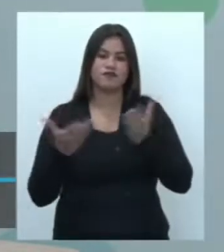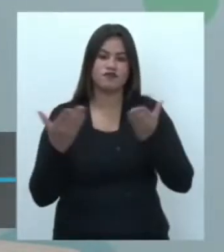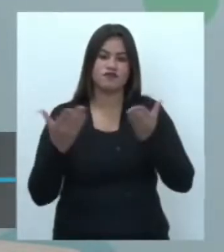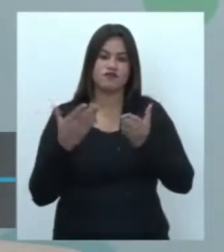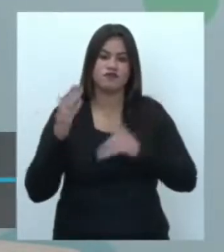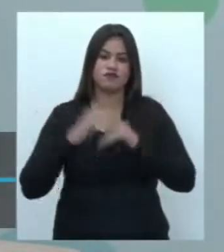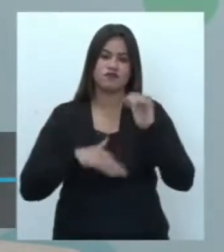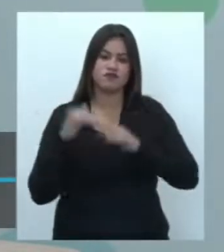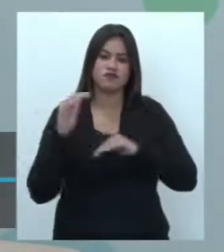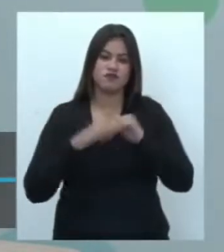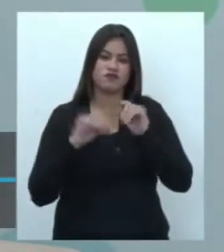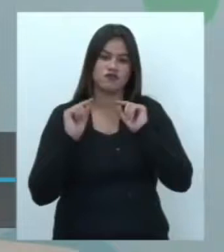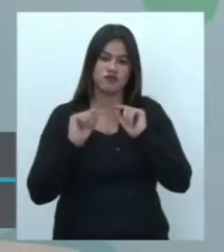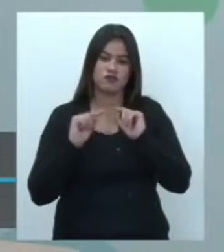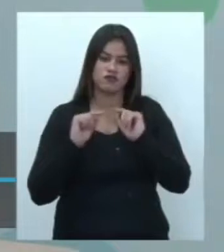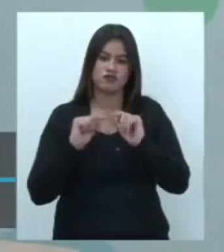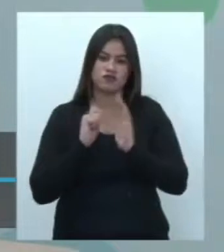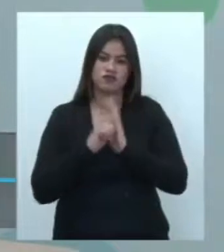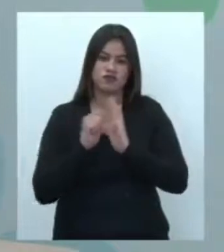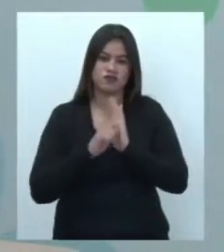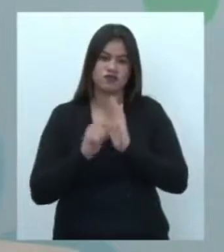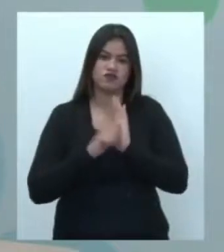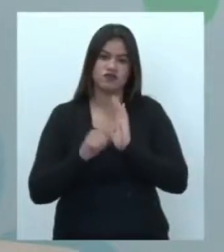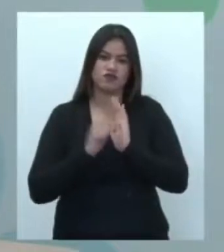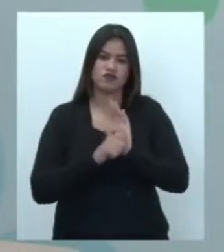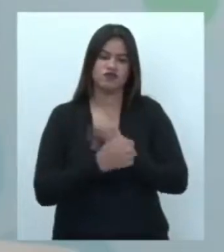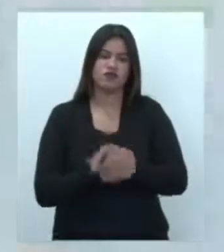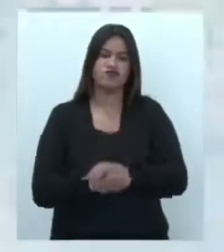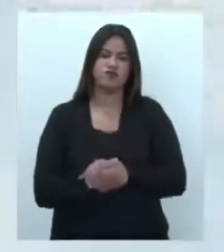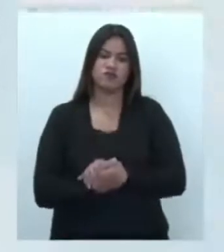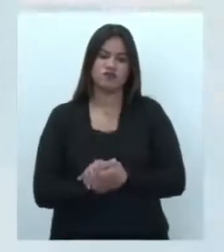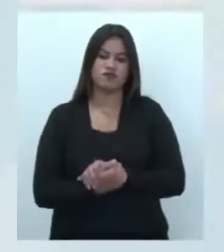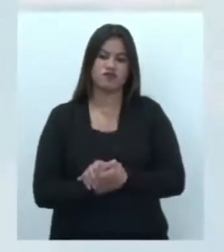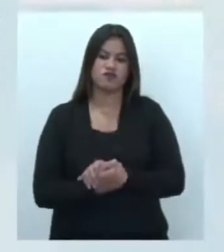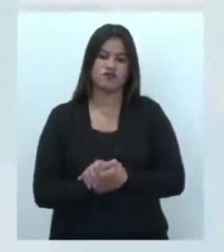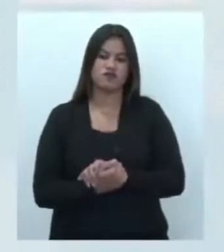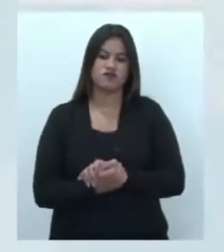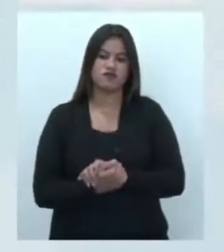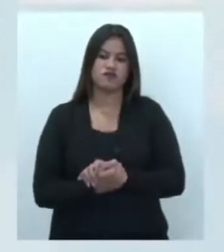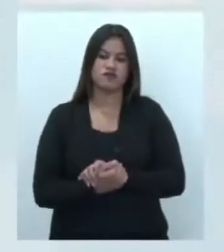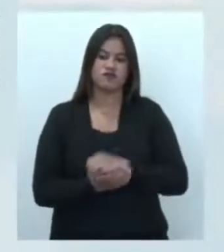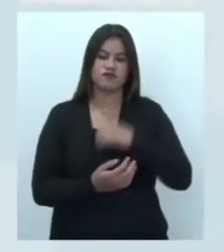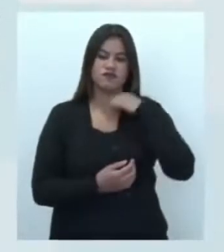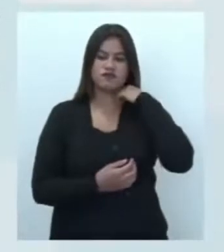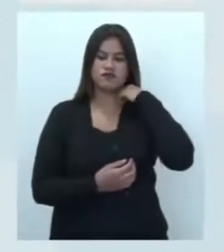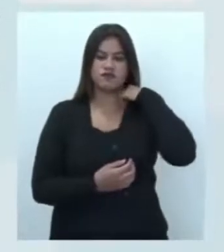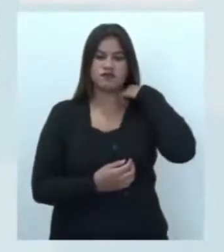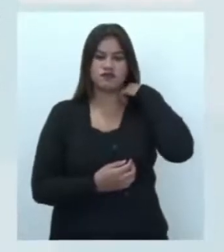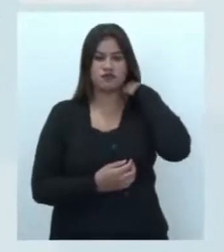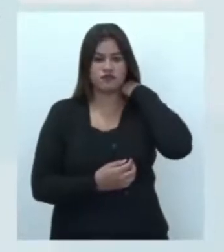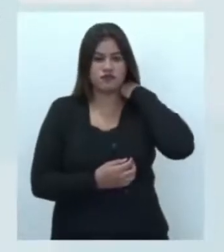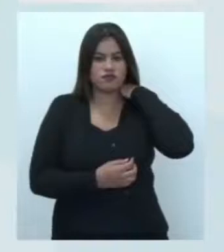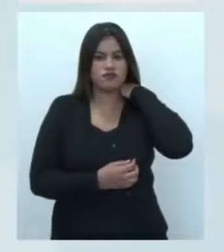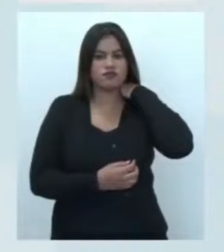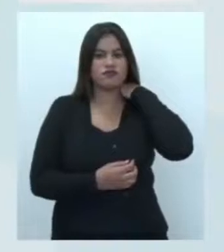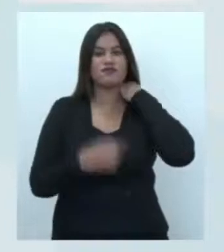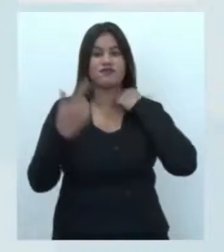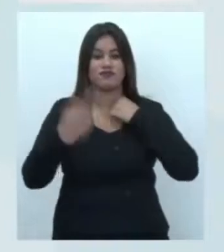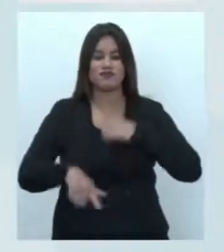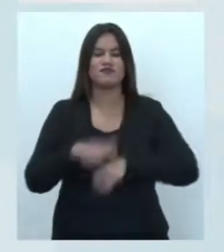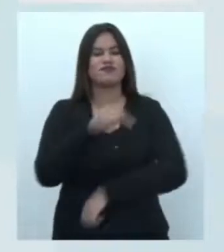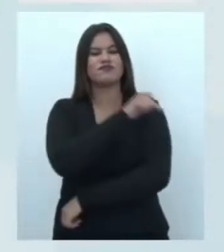hoje. É importante que vocês anotem aí o que nós vamos trabalhar no dia de hoje. Então, lembrando que é uma aula do 7º ano, do